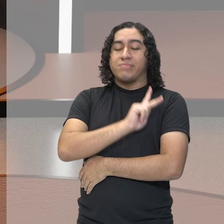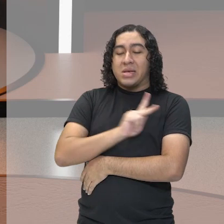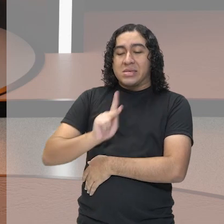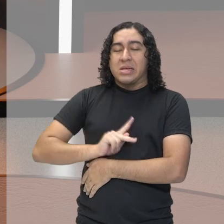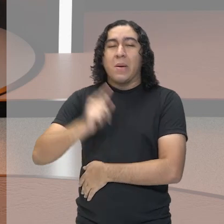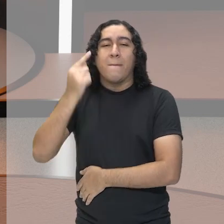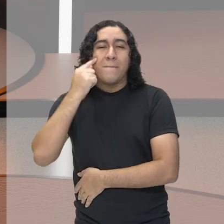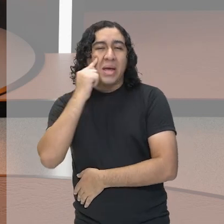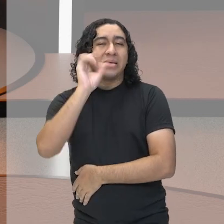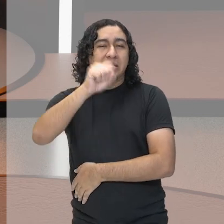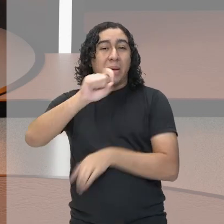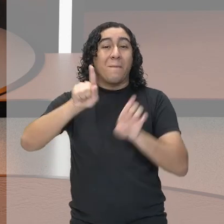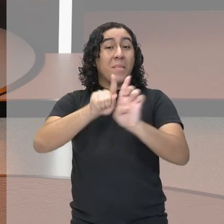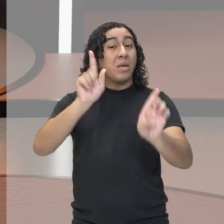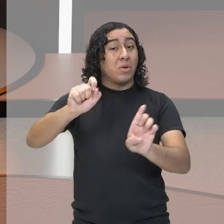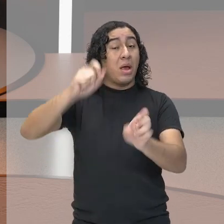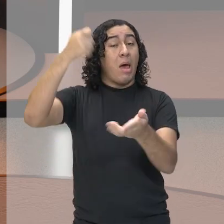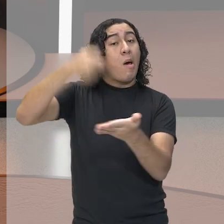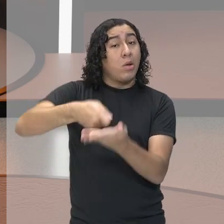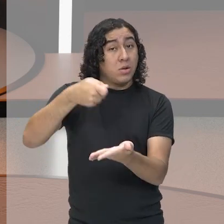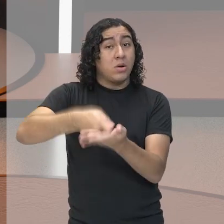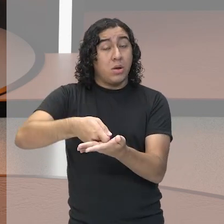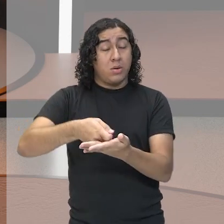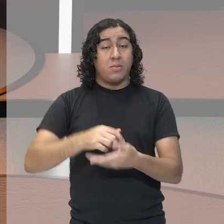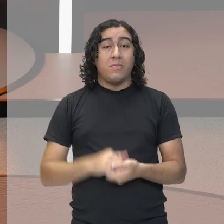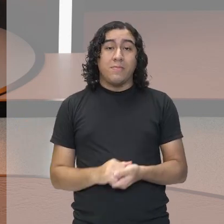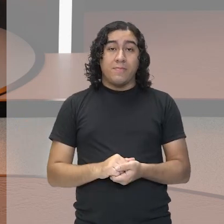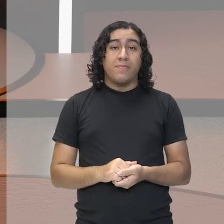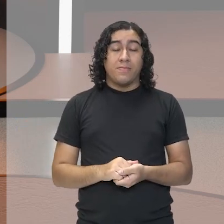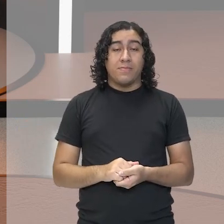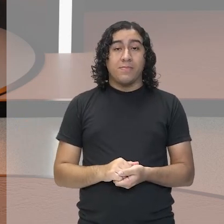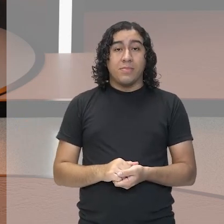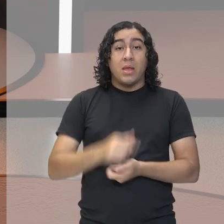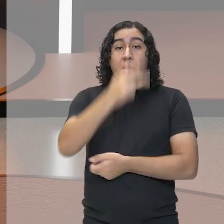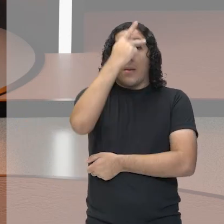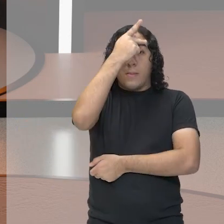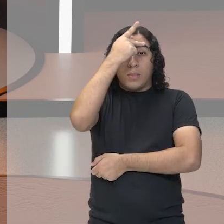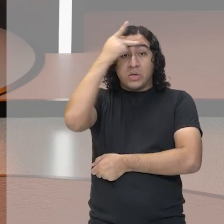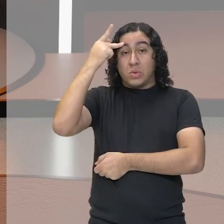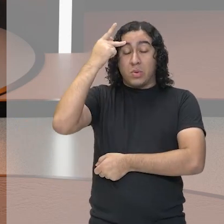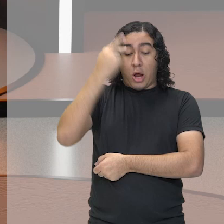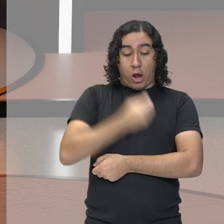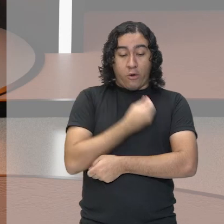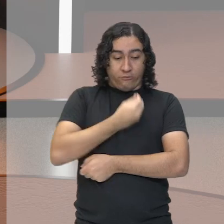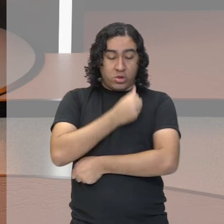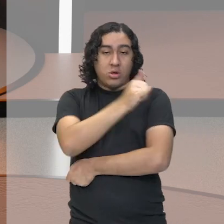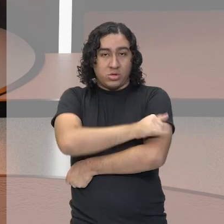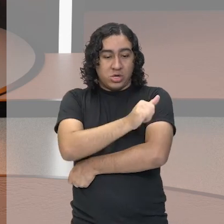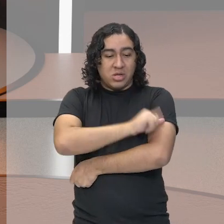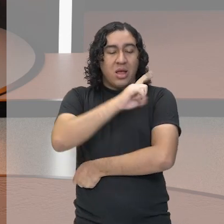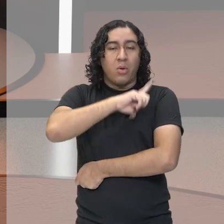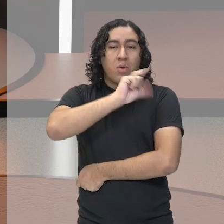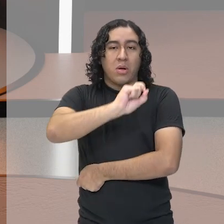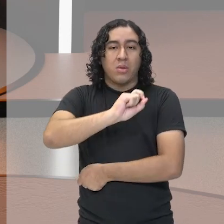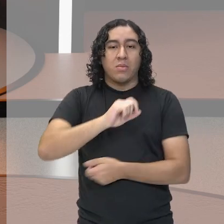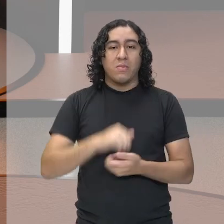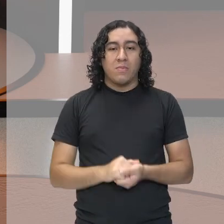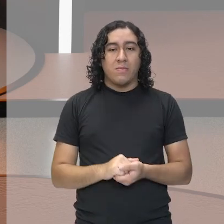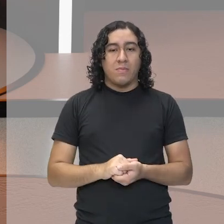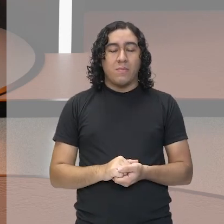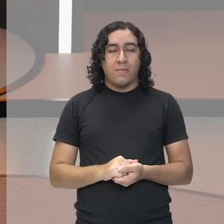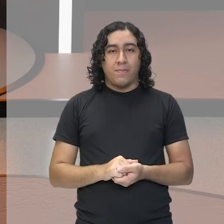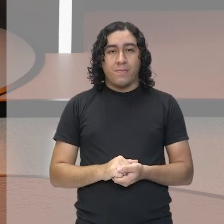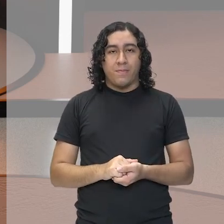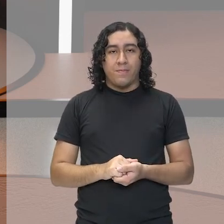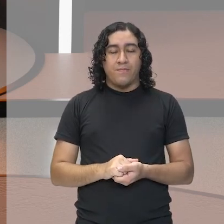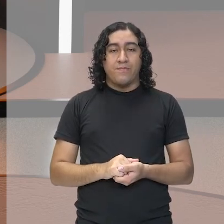só que ele vai fazer de forma autoritária. Ele vai pegar as pessoas que moravam na região, ele vai chegar, colocar